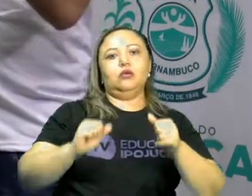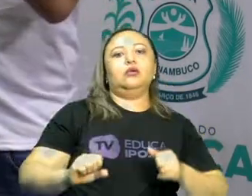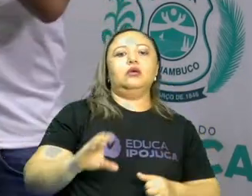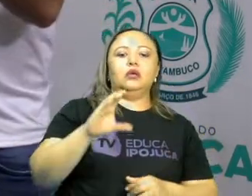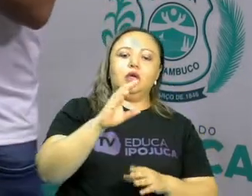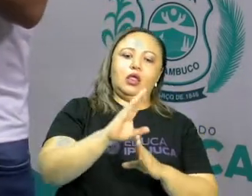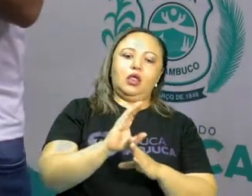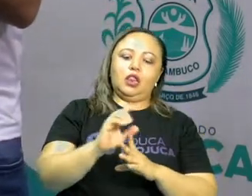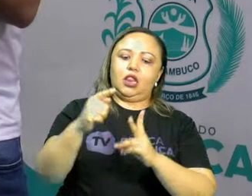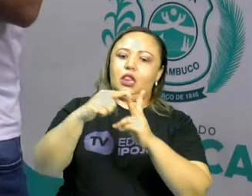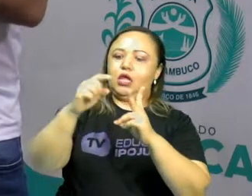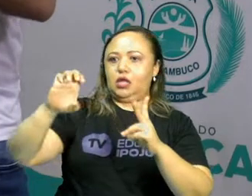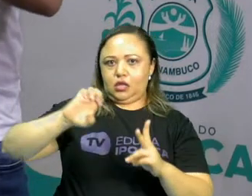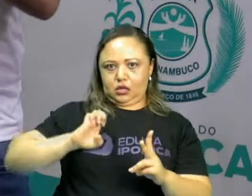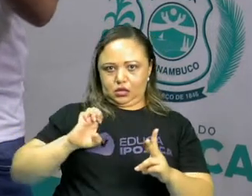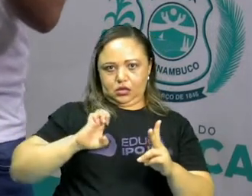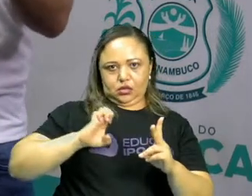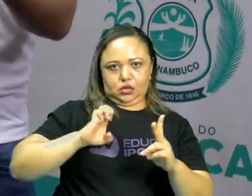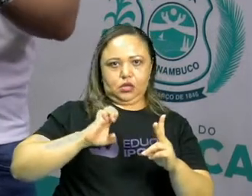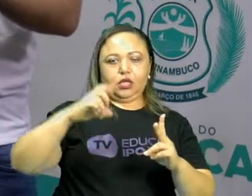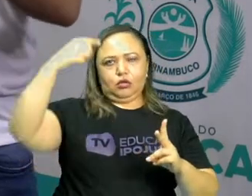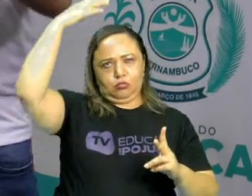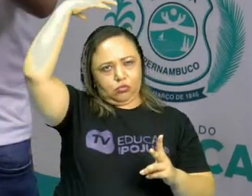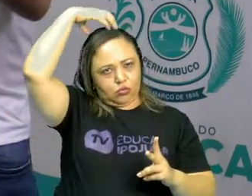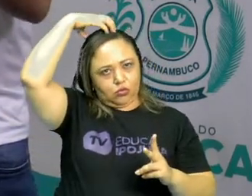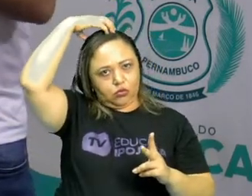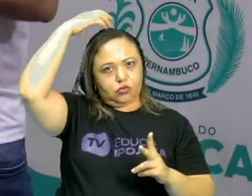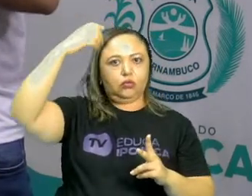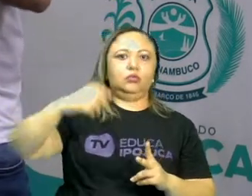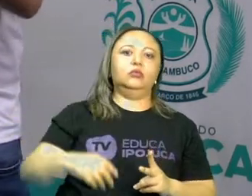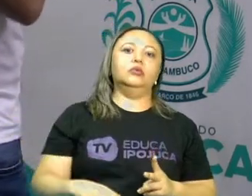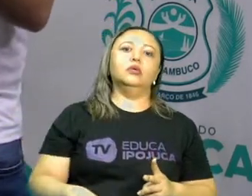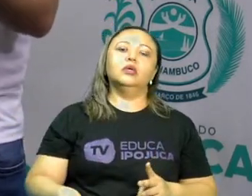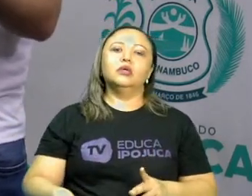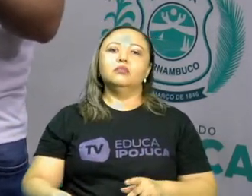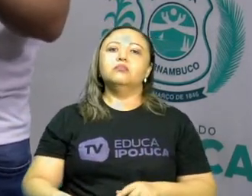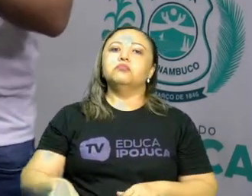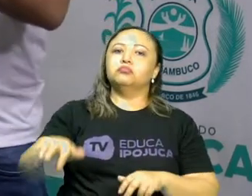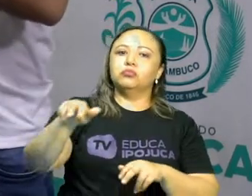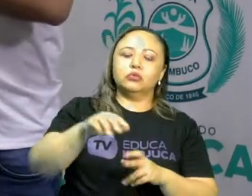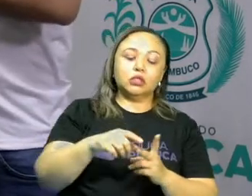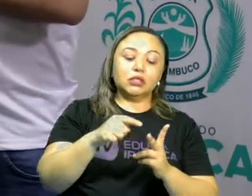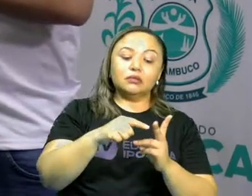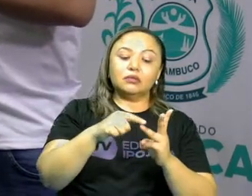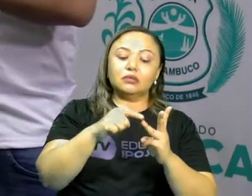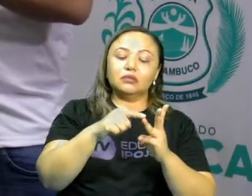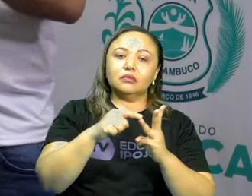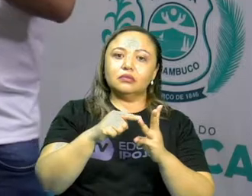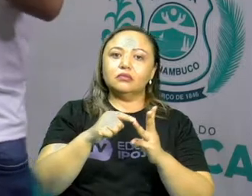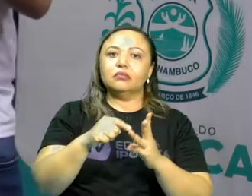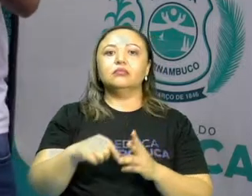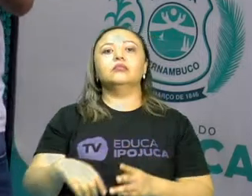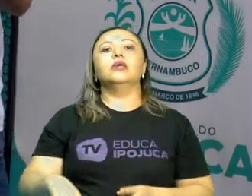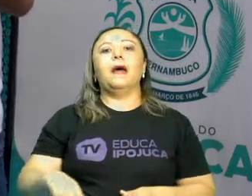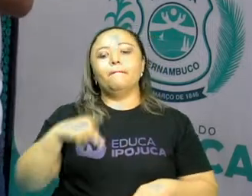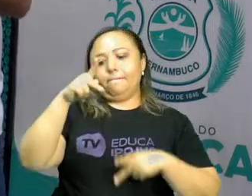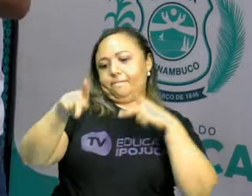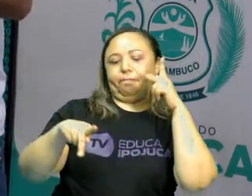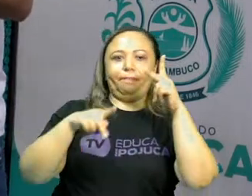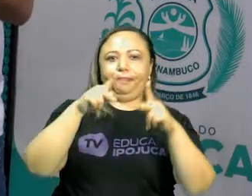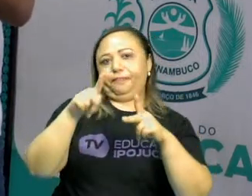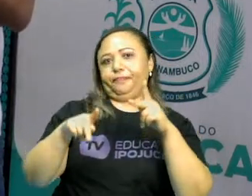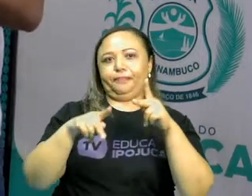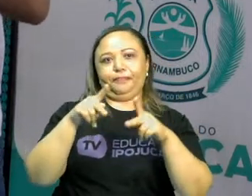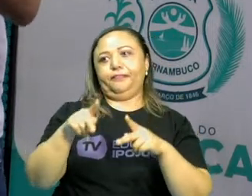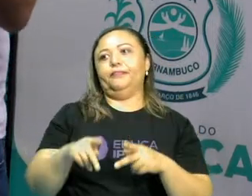a nobreza, certo? Que eram os reis, os duques, os marqueses. E você tinha também a população,